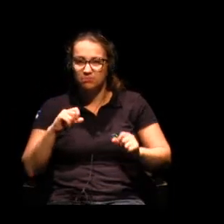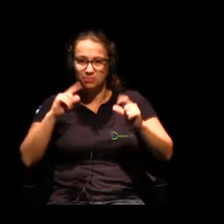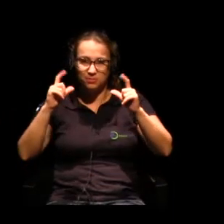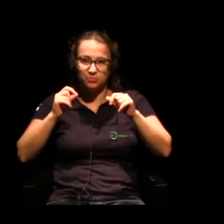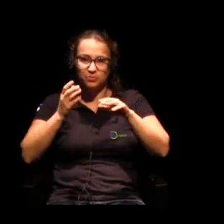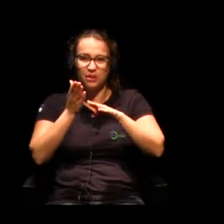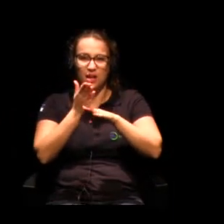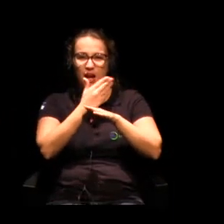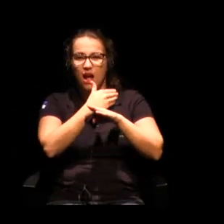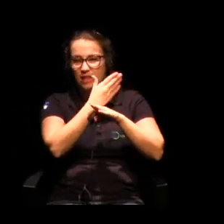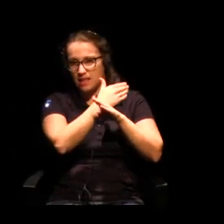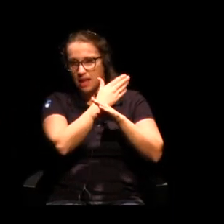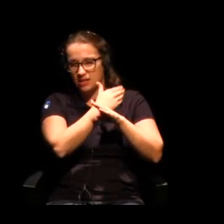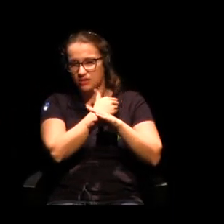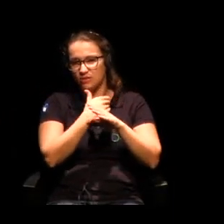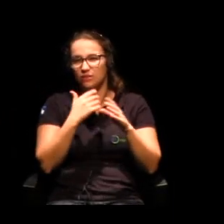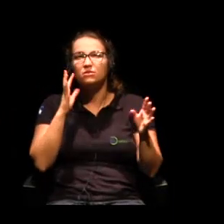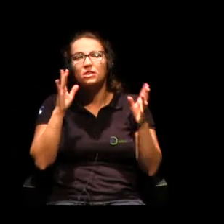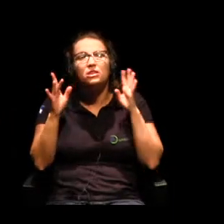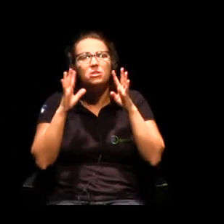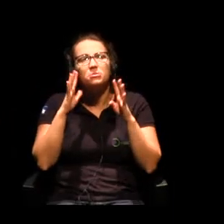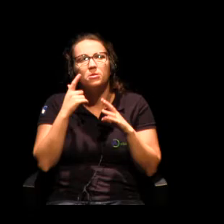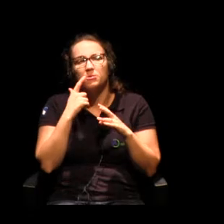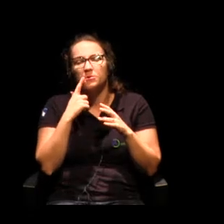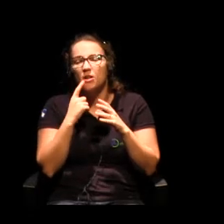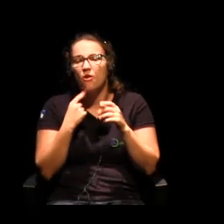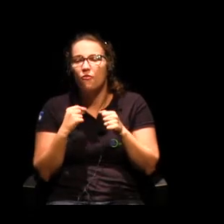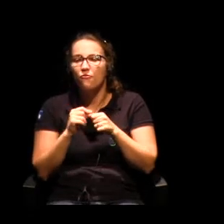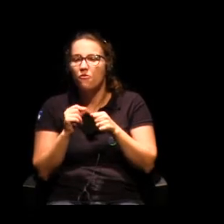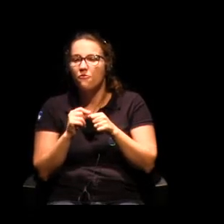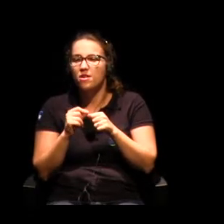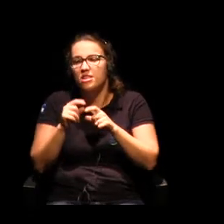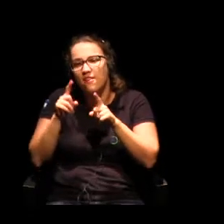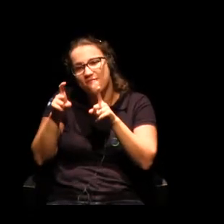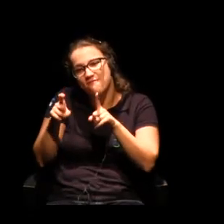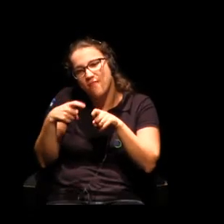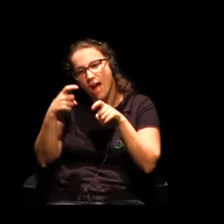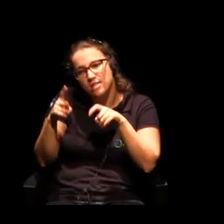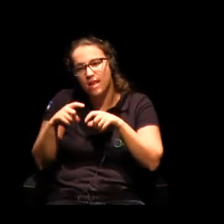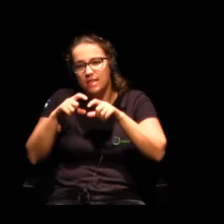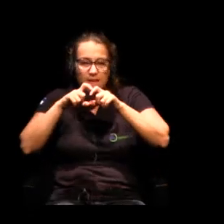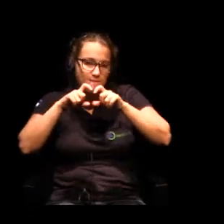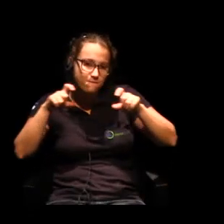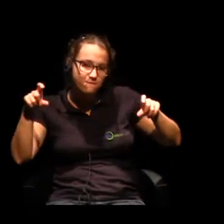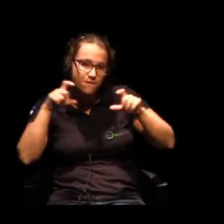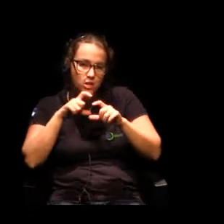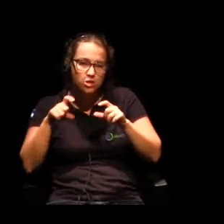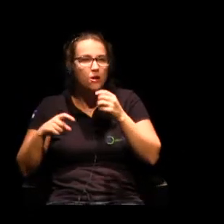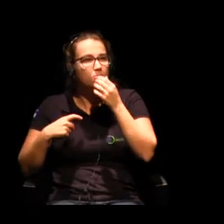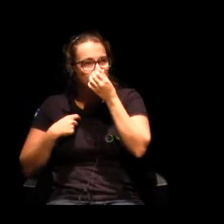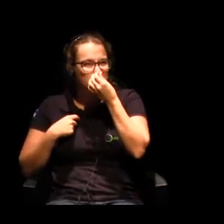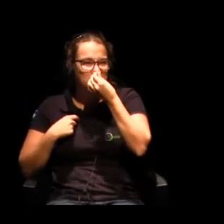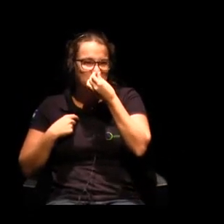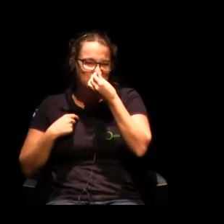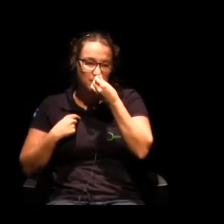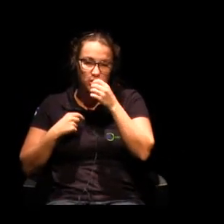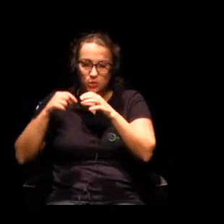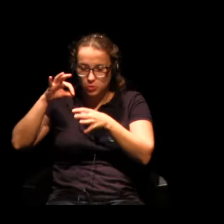lembrarem dos slides anteriores, é uma reflexão daqueles e também uma reflexão da mudança